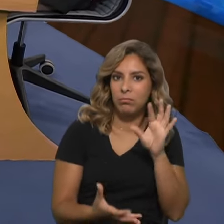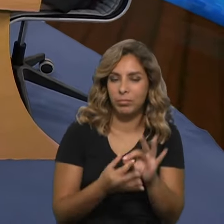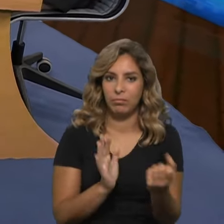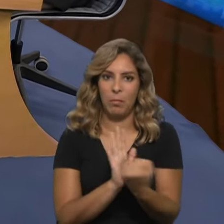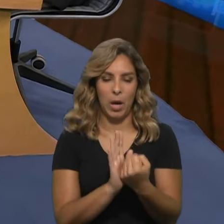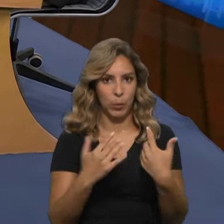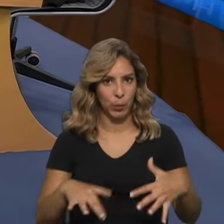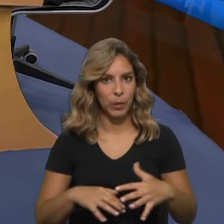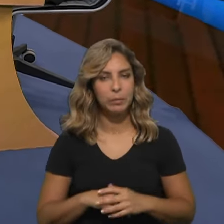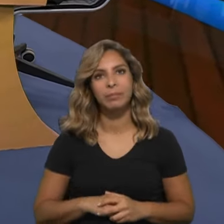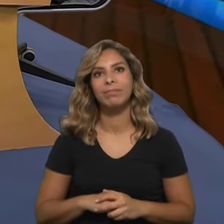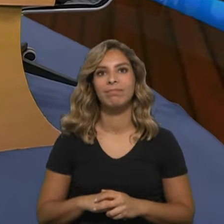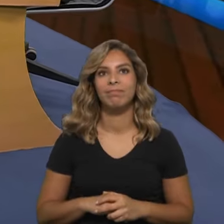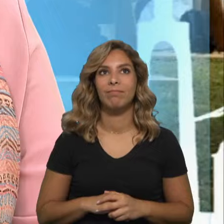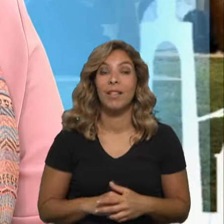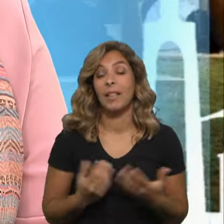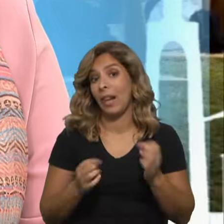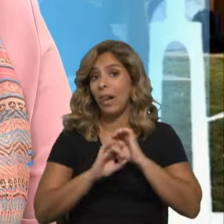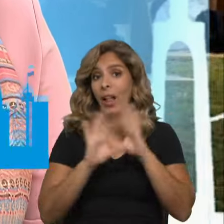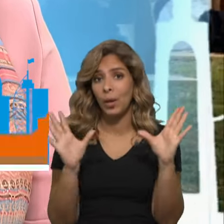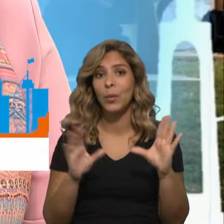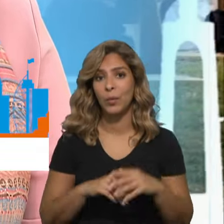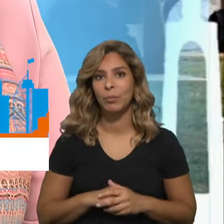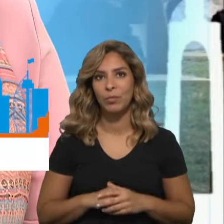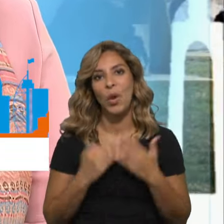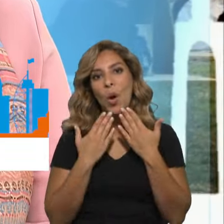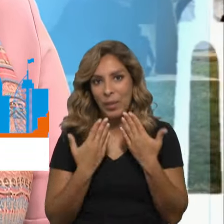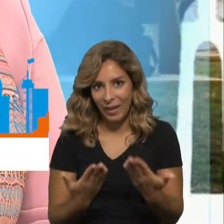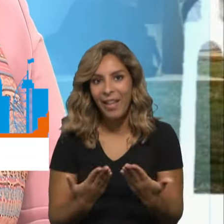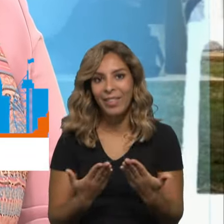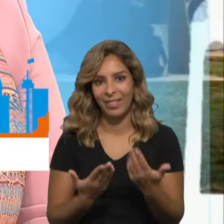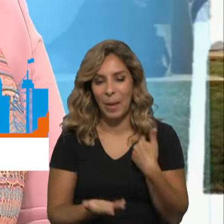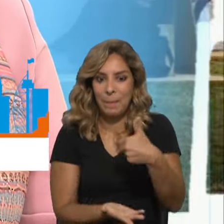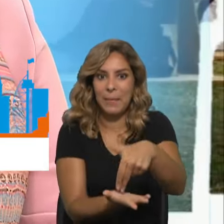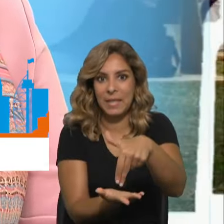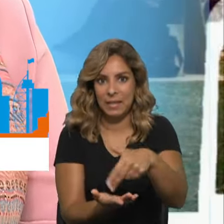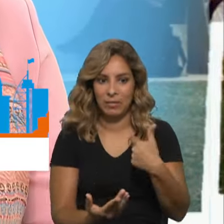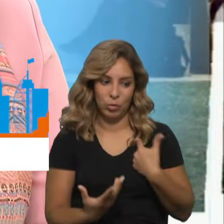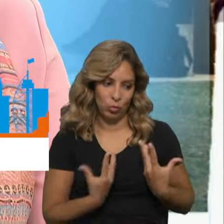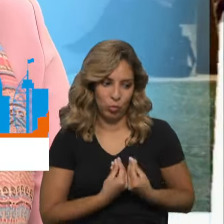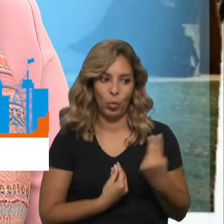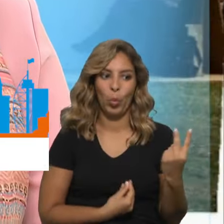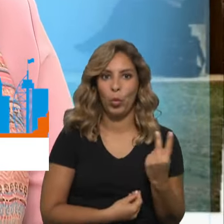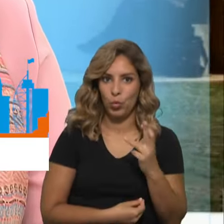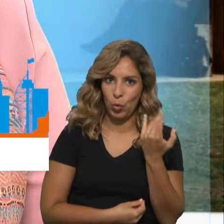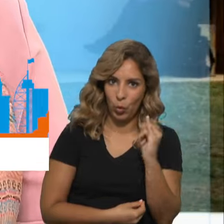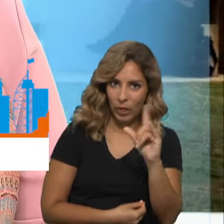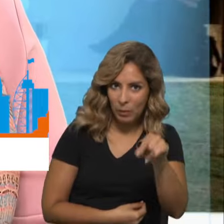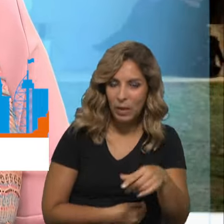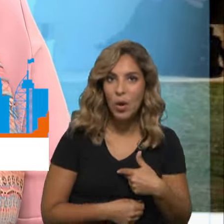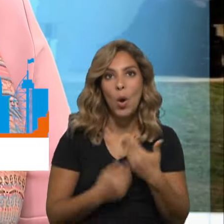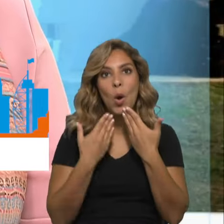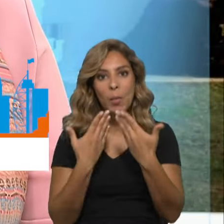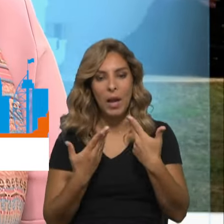significativa? Obviamente, agradecemos primeiro aqui a nossa presença, minha e do Rui. Muito obrigado por nos terem